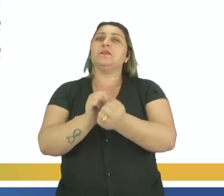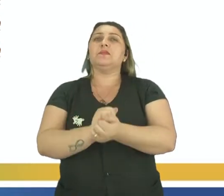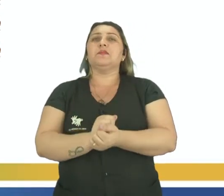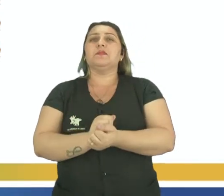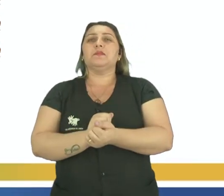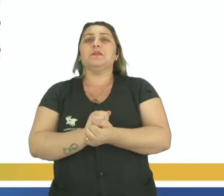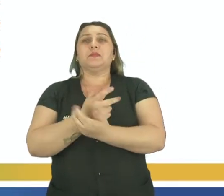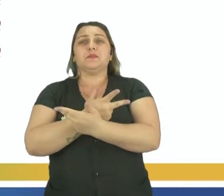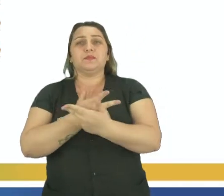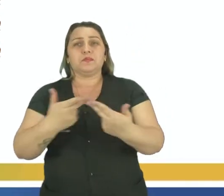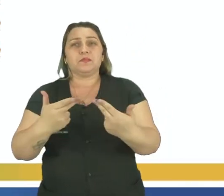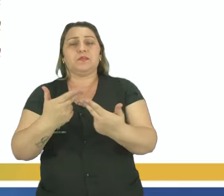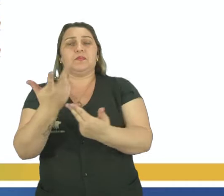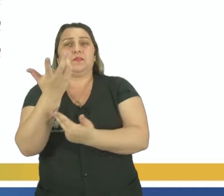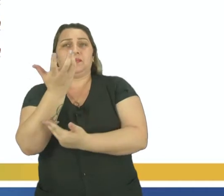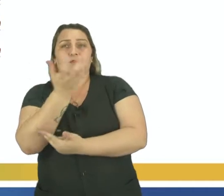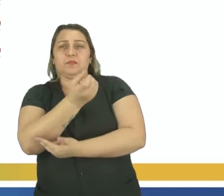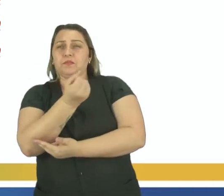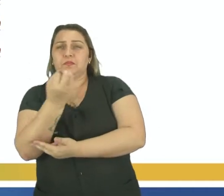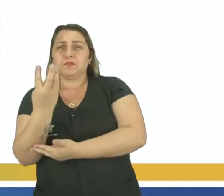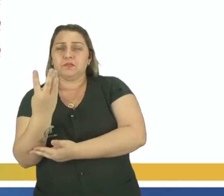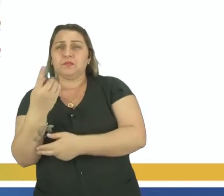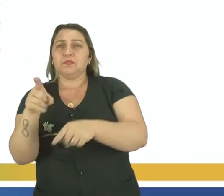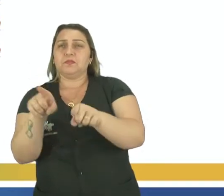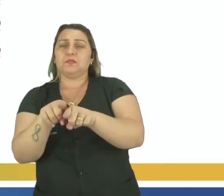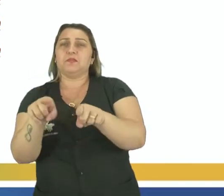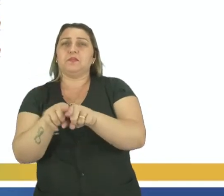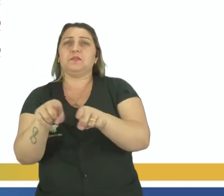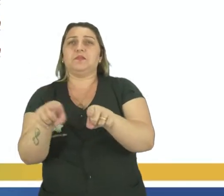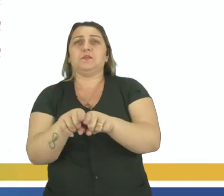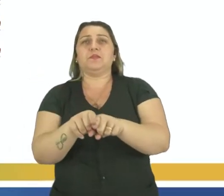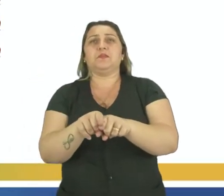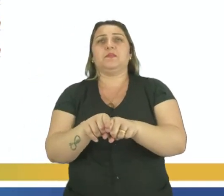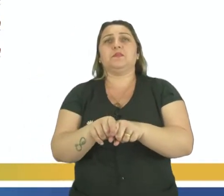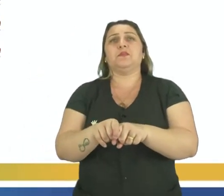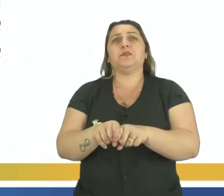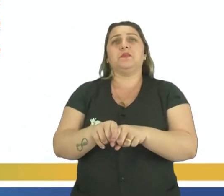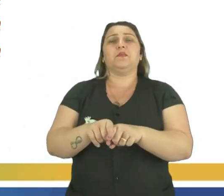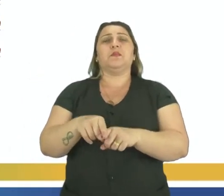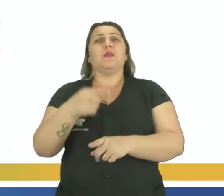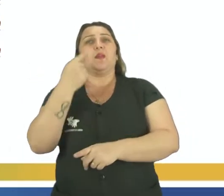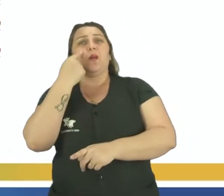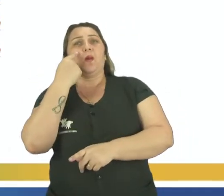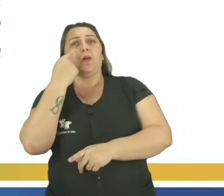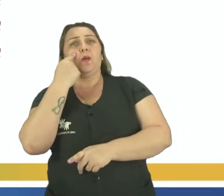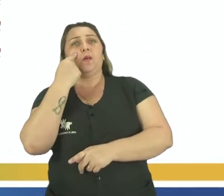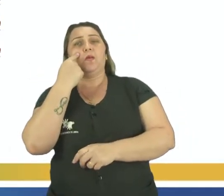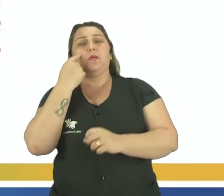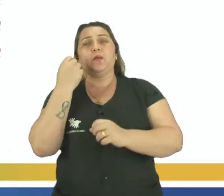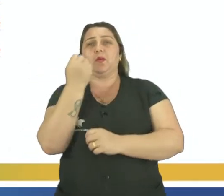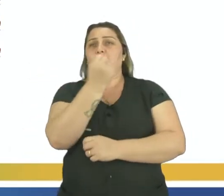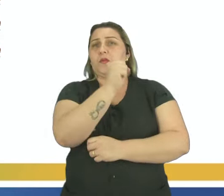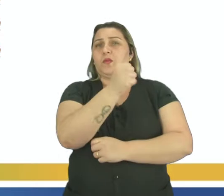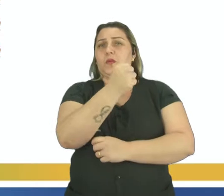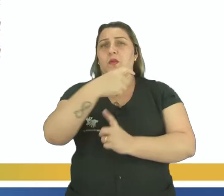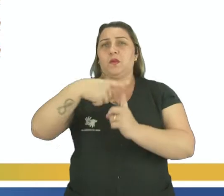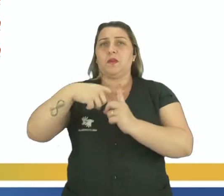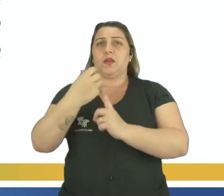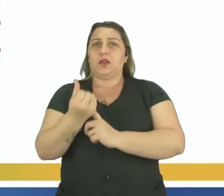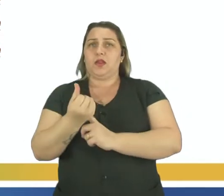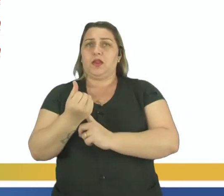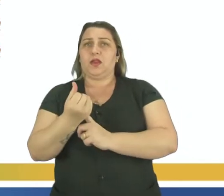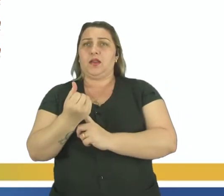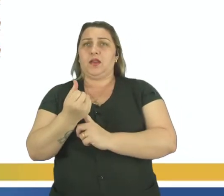as coisas, as quantidades e também o algoritmo. Olha só, eu tenho 8 mais